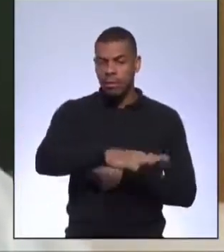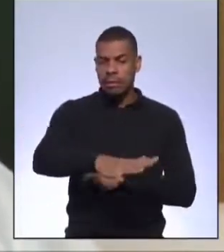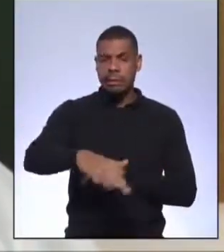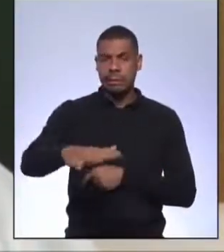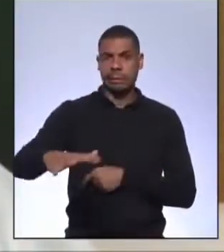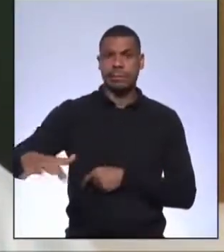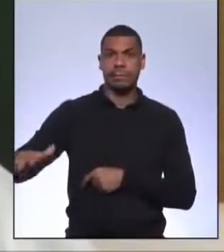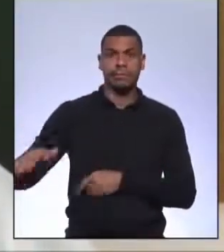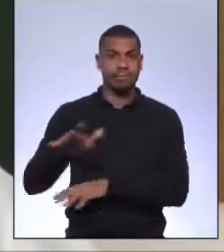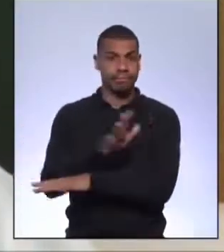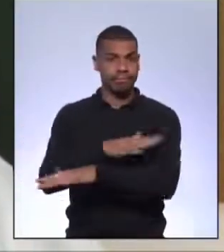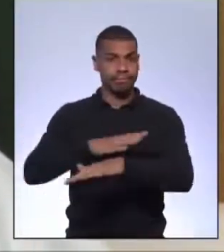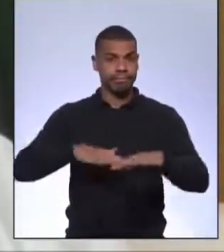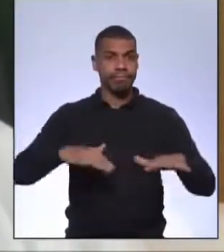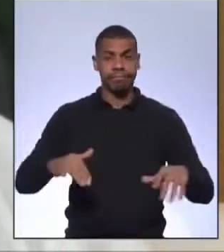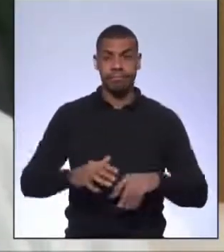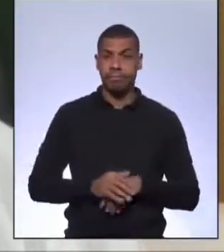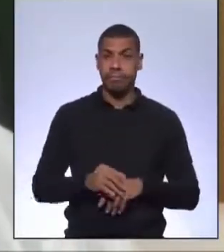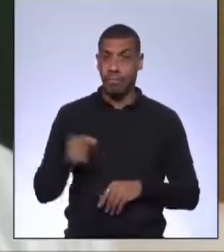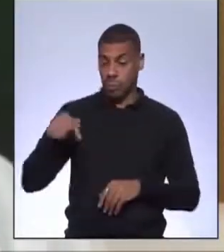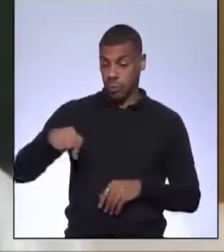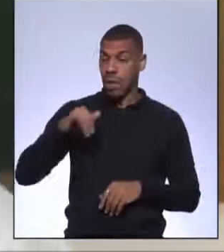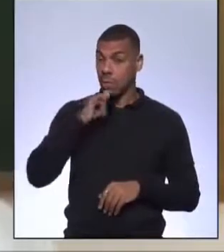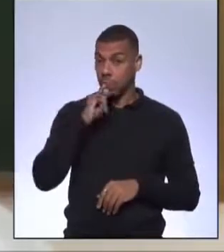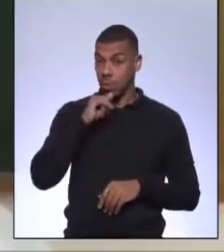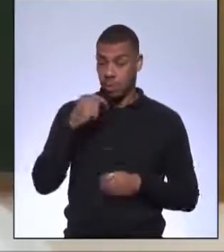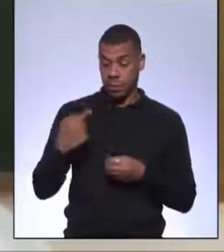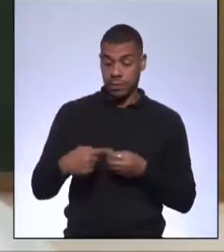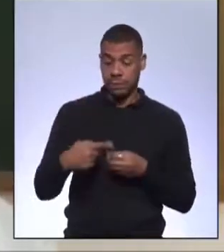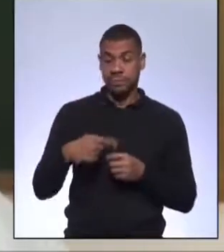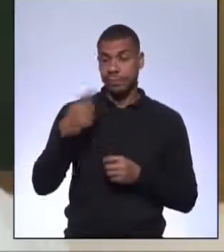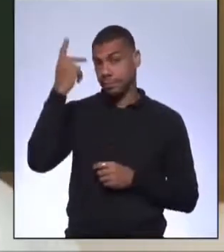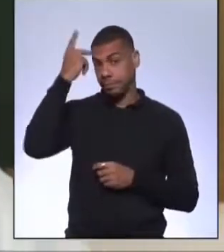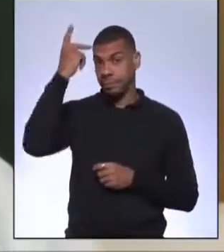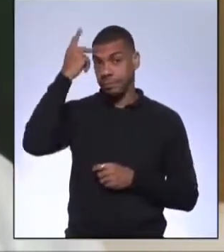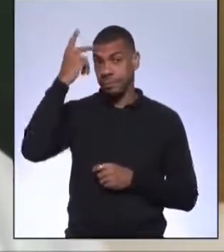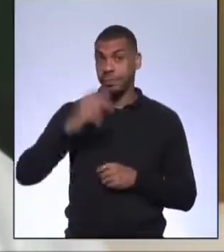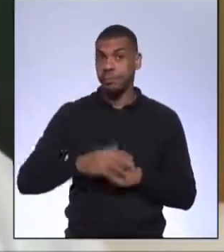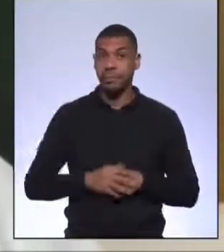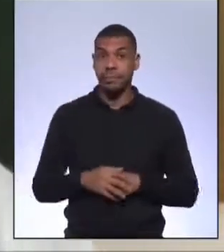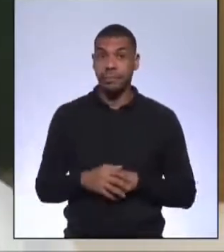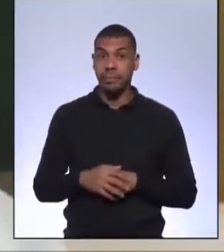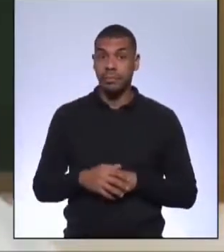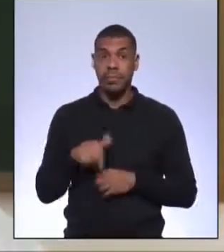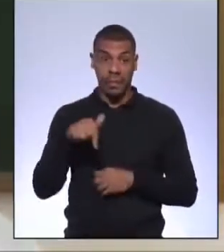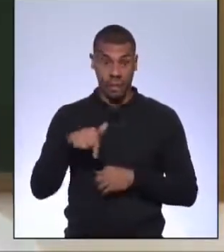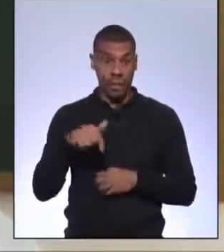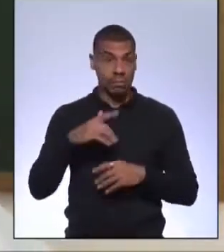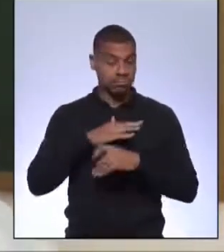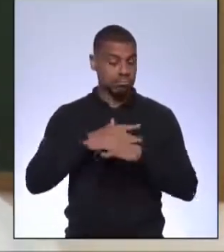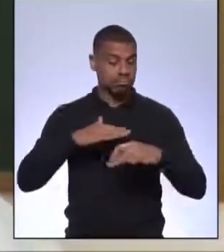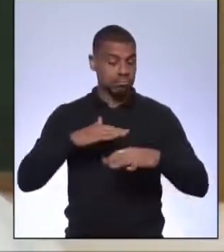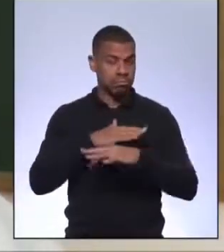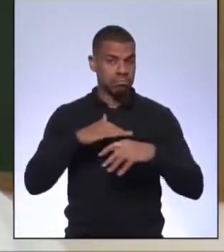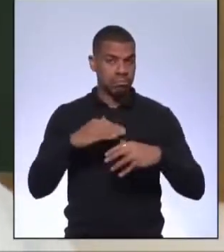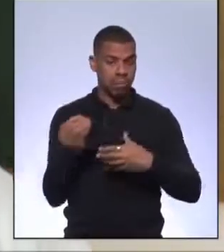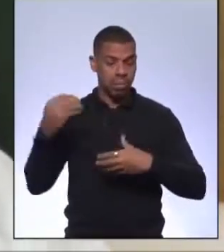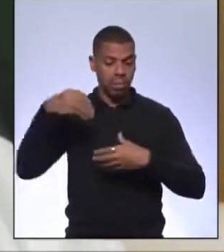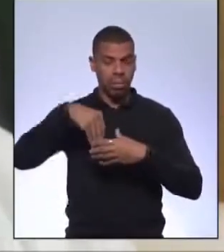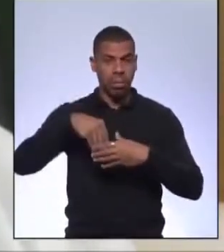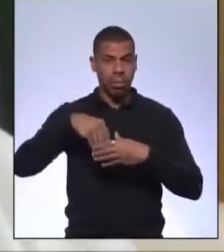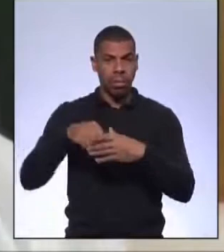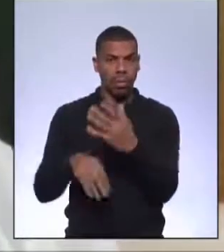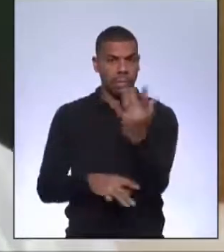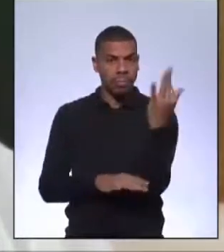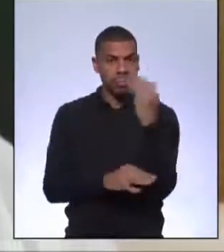né? Aqui onde nós estamos é a cidade de São Paulo, tá bom? A cidade de São Paulo é toda dentro da Mata